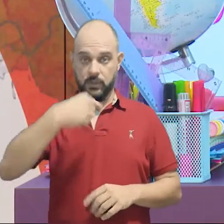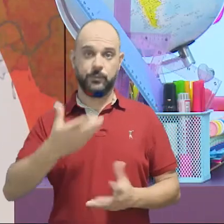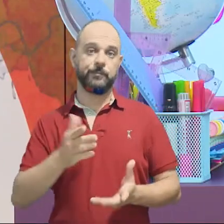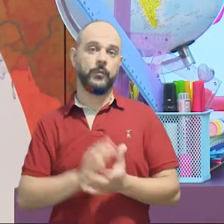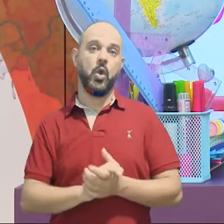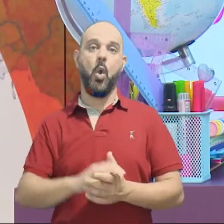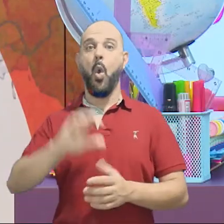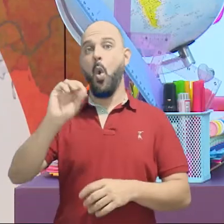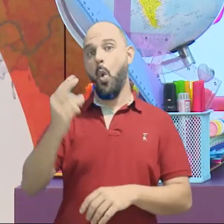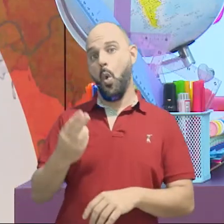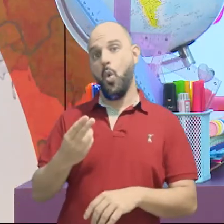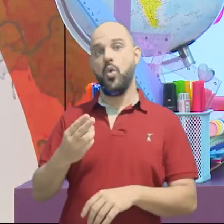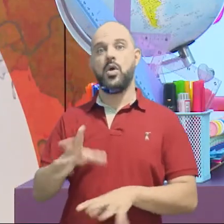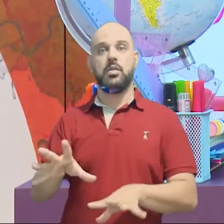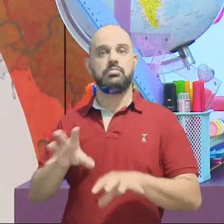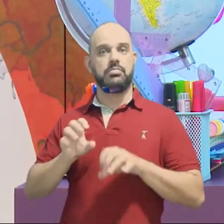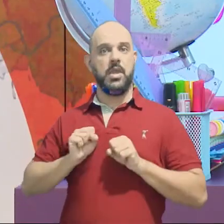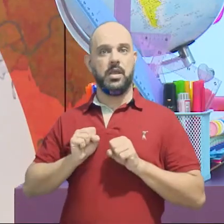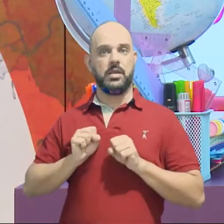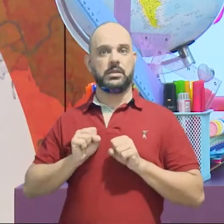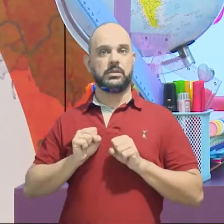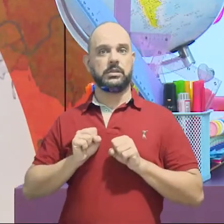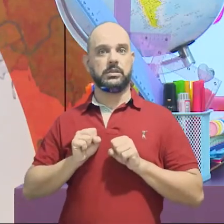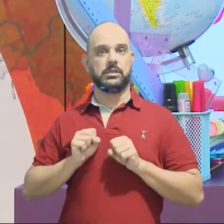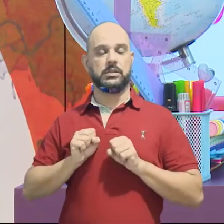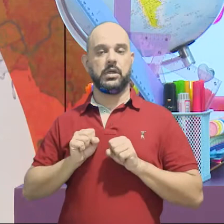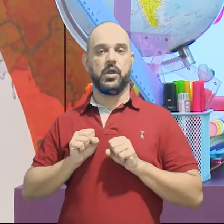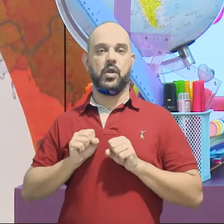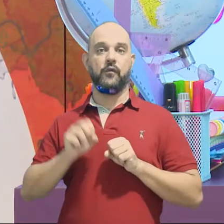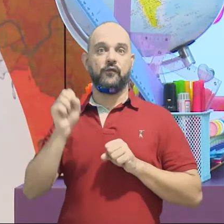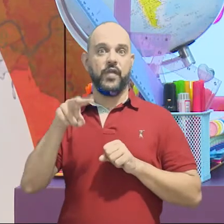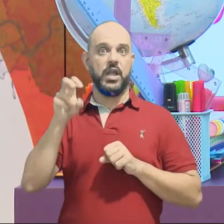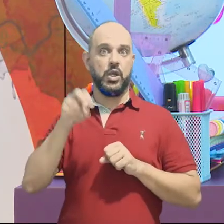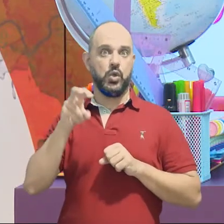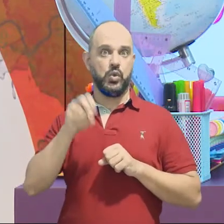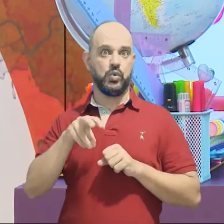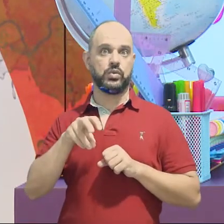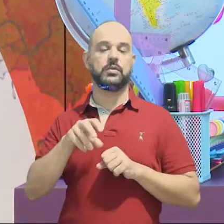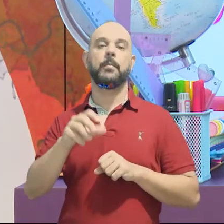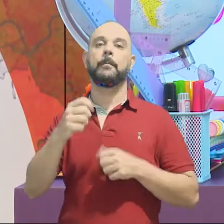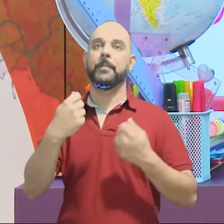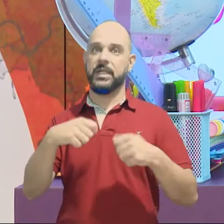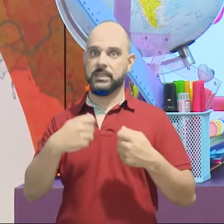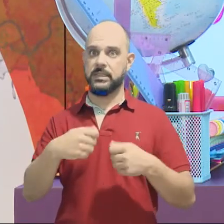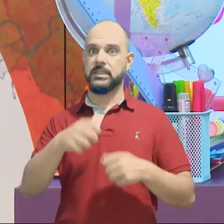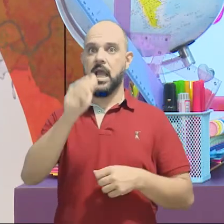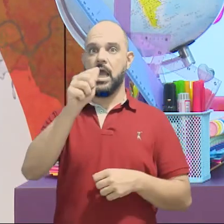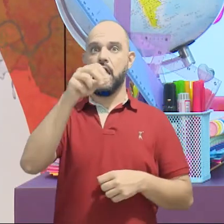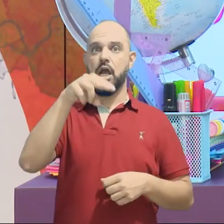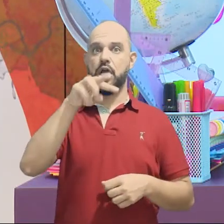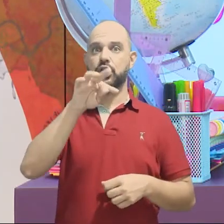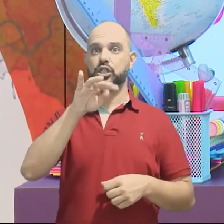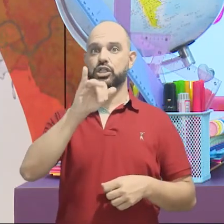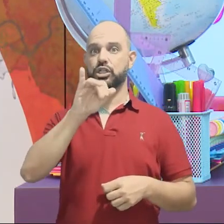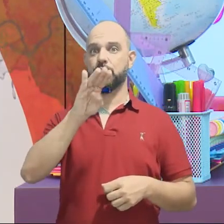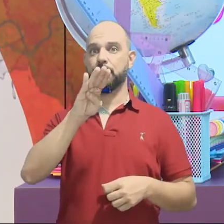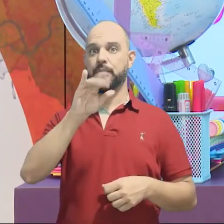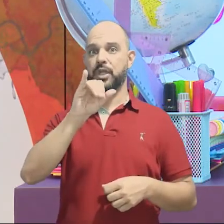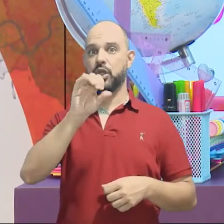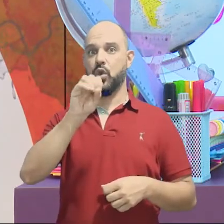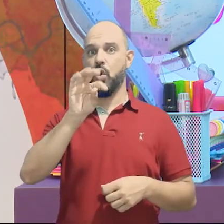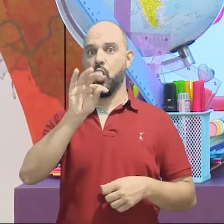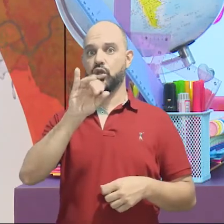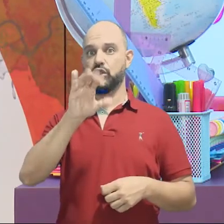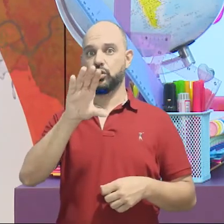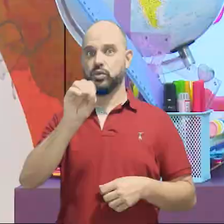a doença é uma infecção causada por vírus, é preciso tomar antibióticos. Esse tipo de remédio mata todas